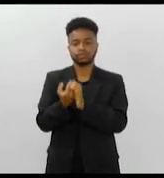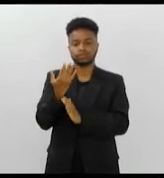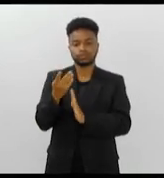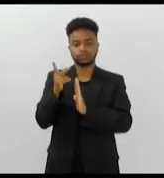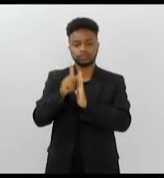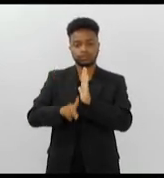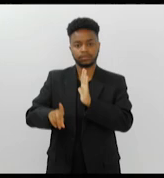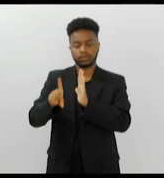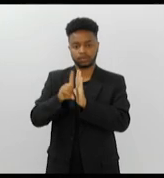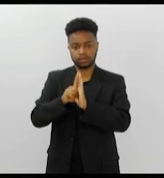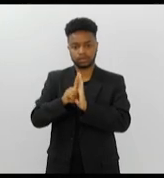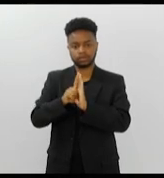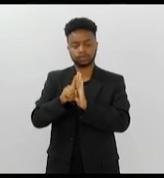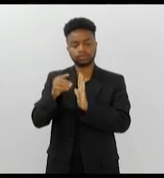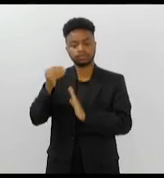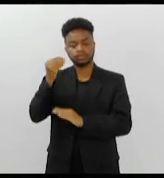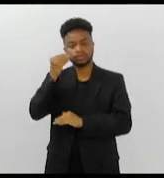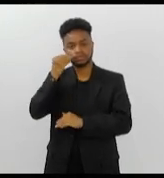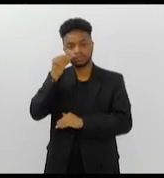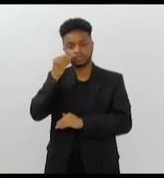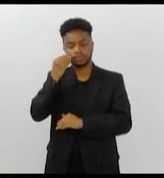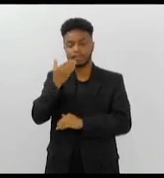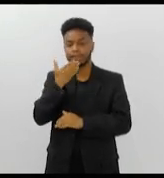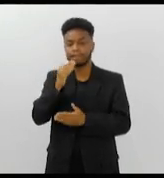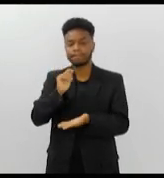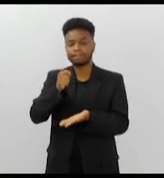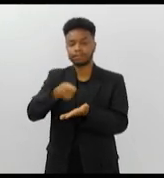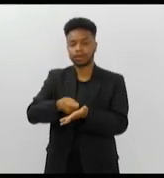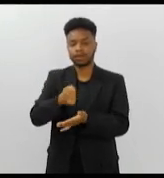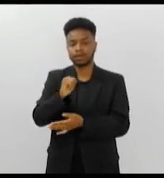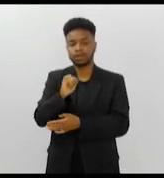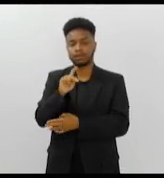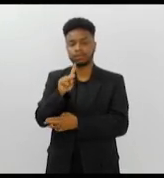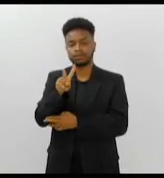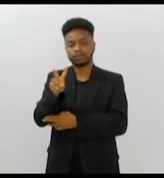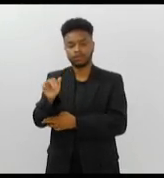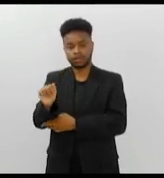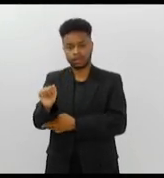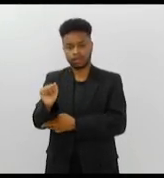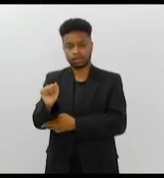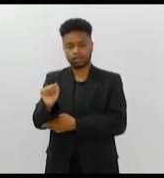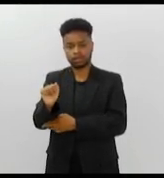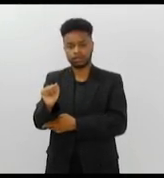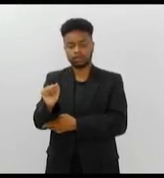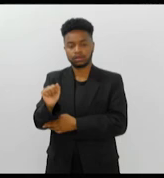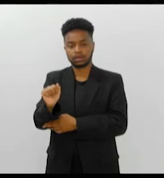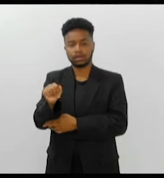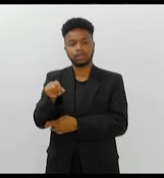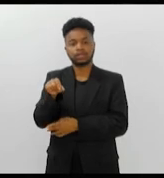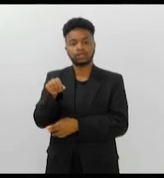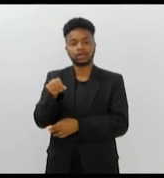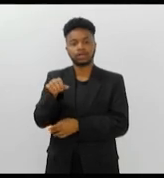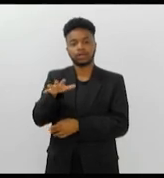lei para cobrar IPVA sobre embarcações